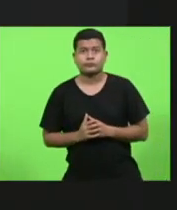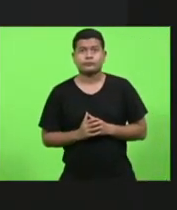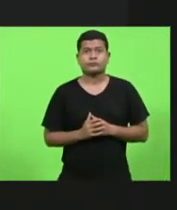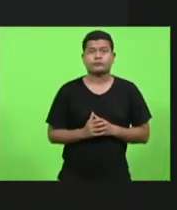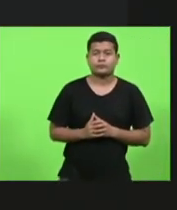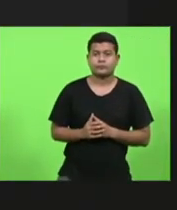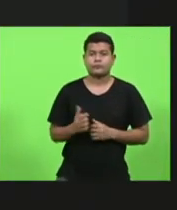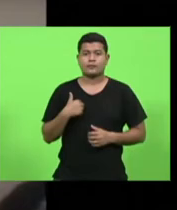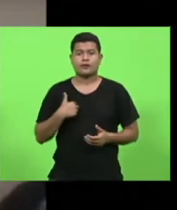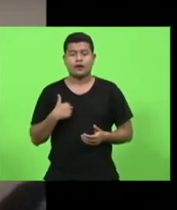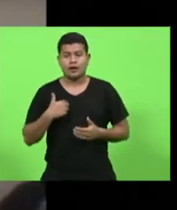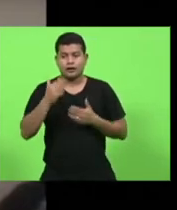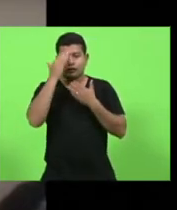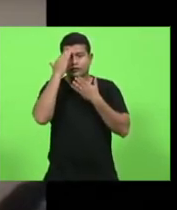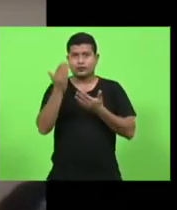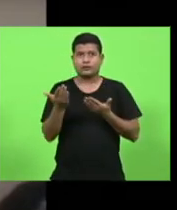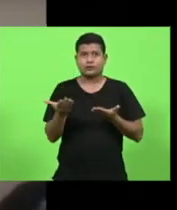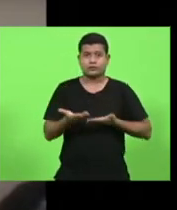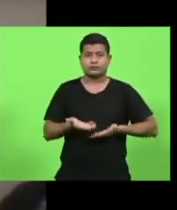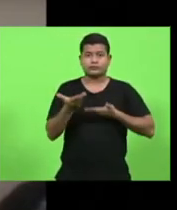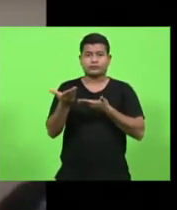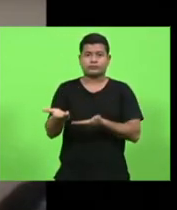LESC.